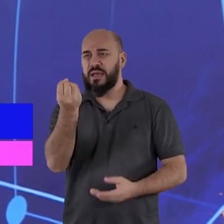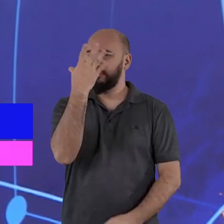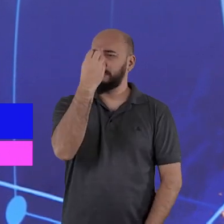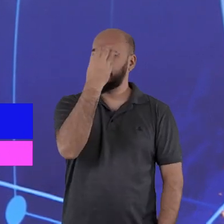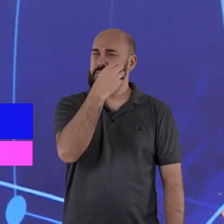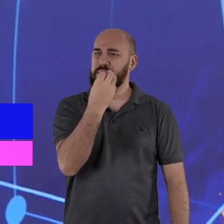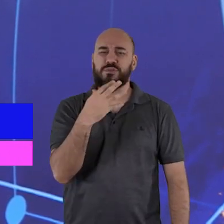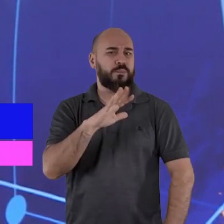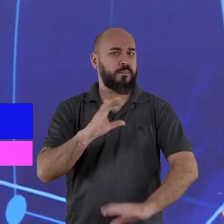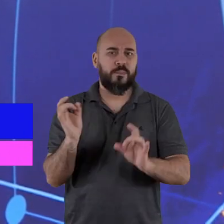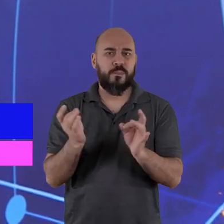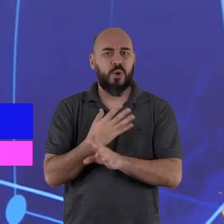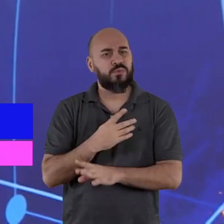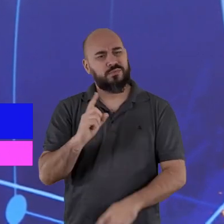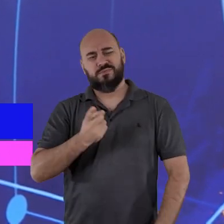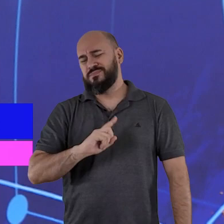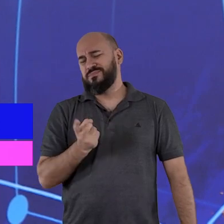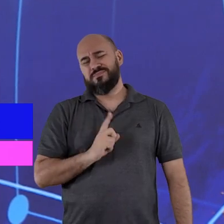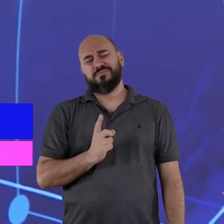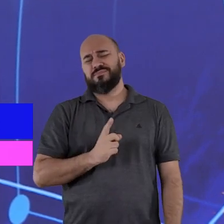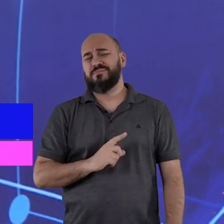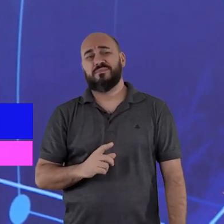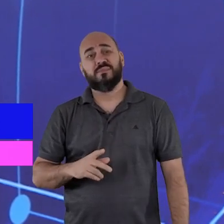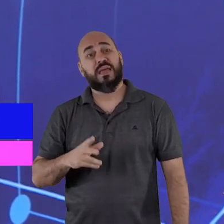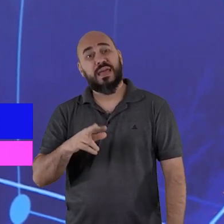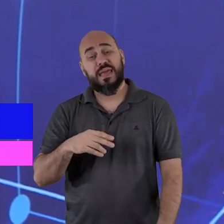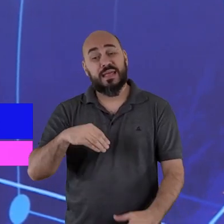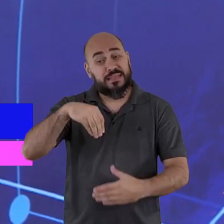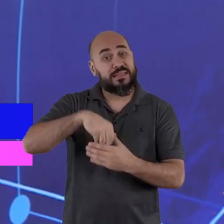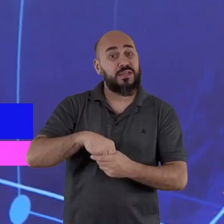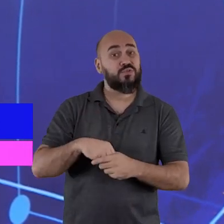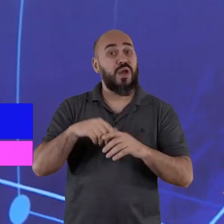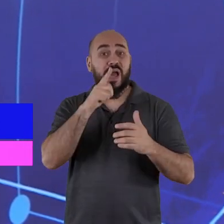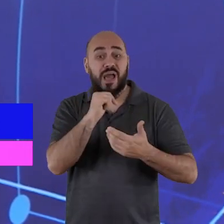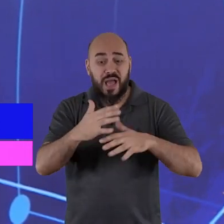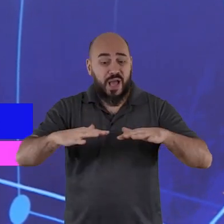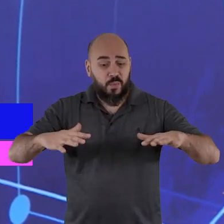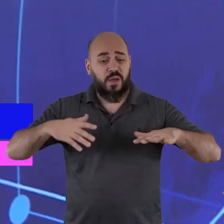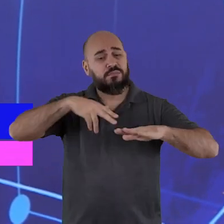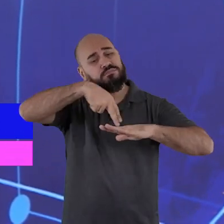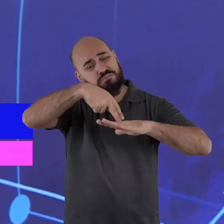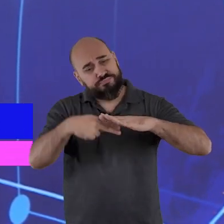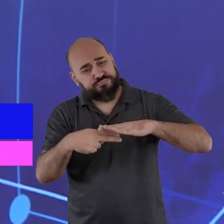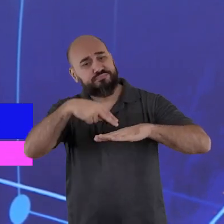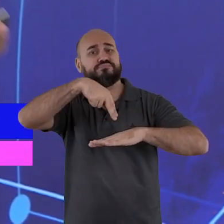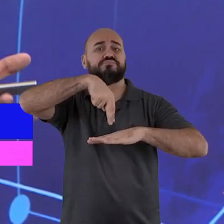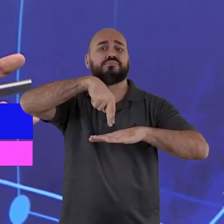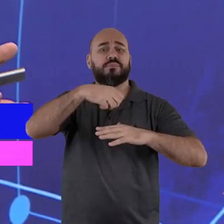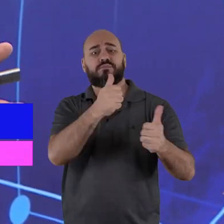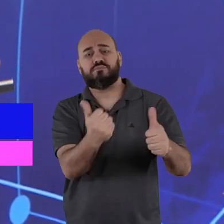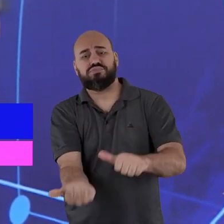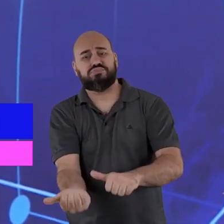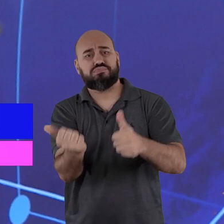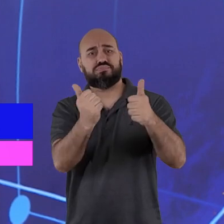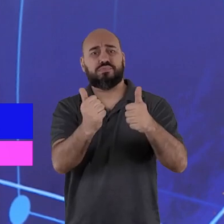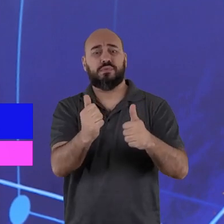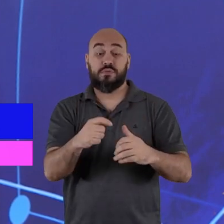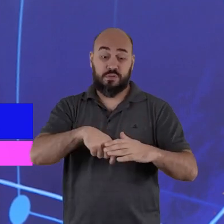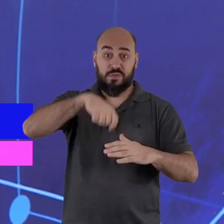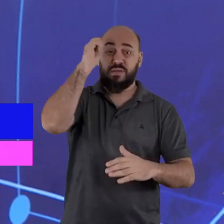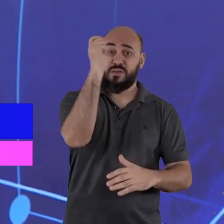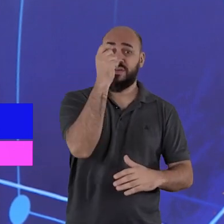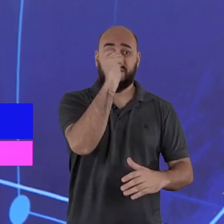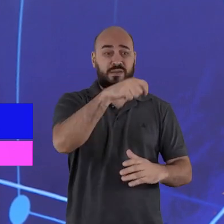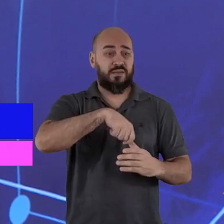Mergulhar, é entrar na água. Então, aspergir água na cabeça, jogar água na cabeça de alguém, não tem nada a ver com o batismo